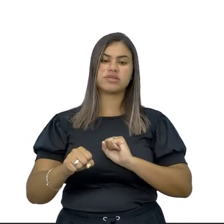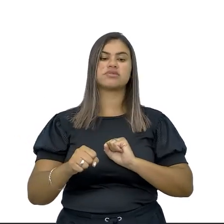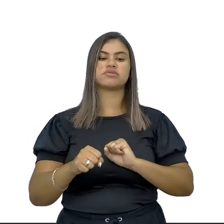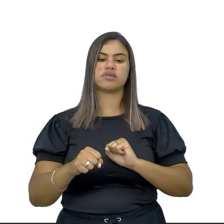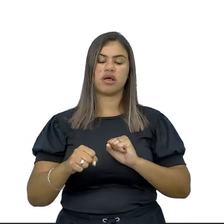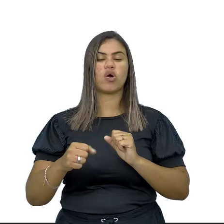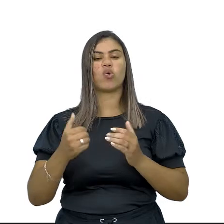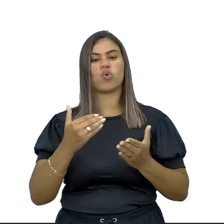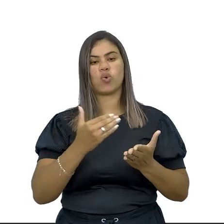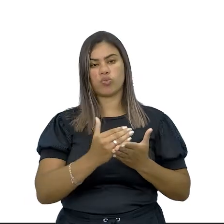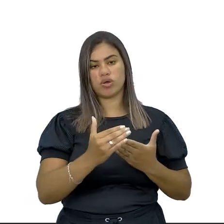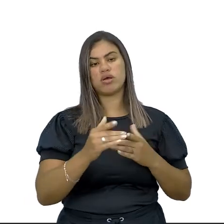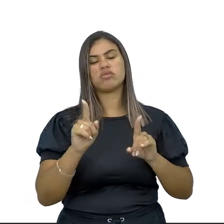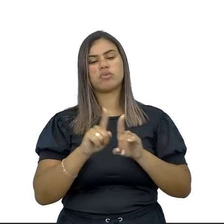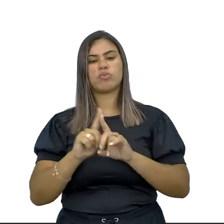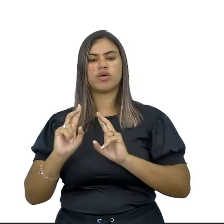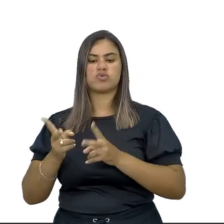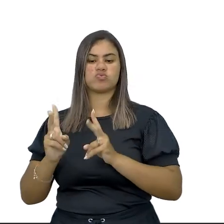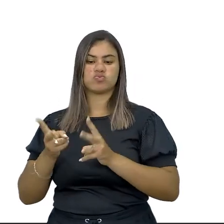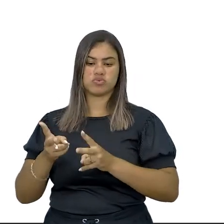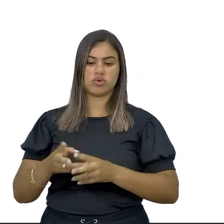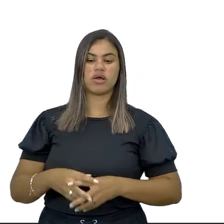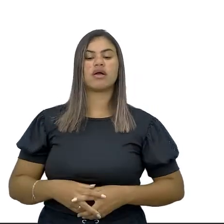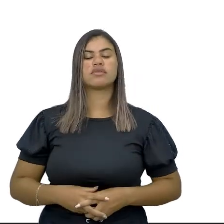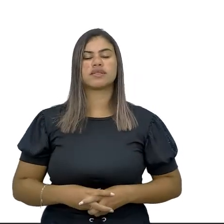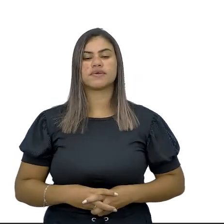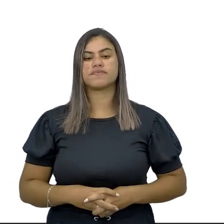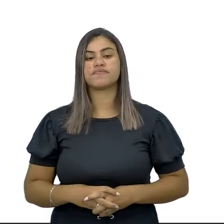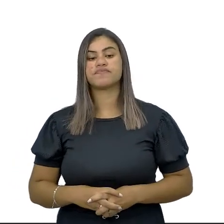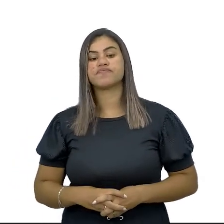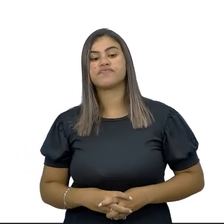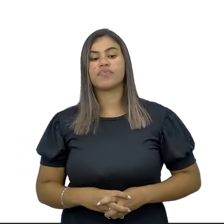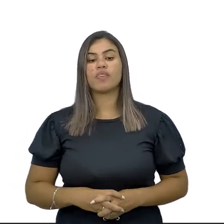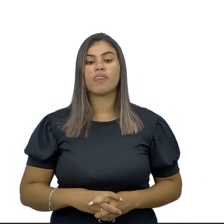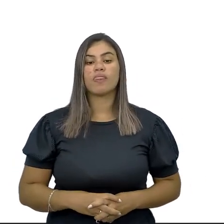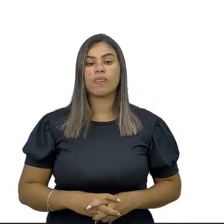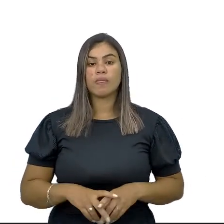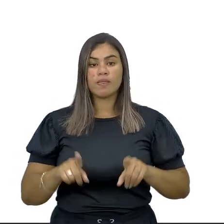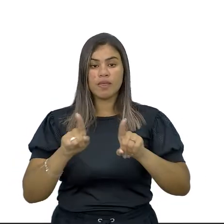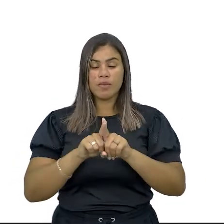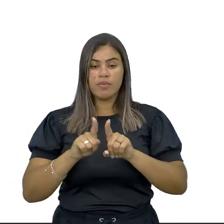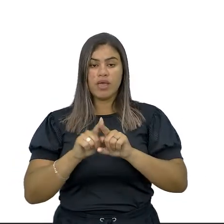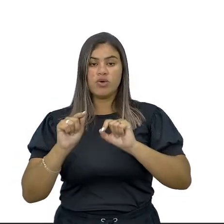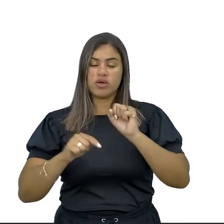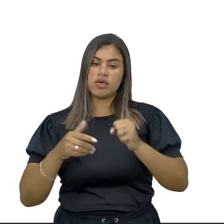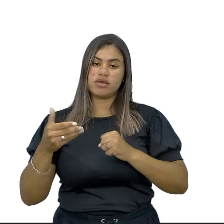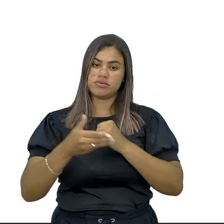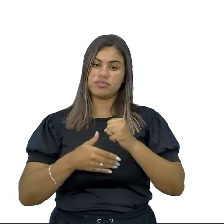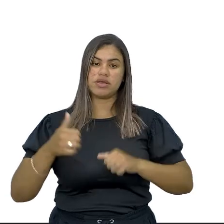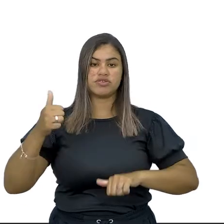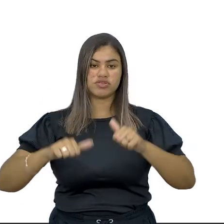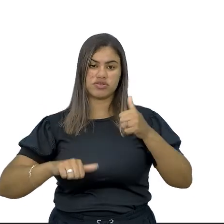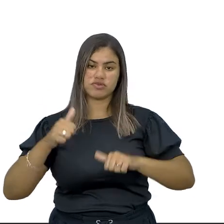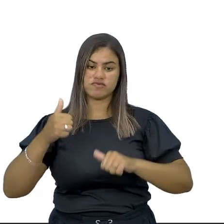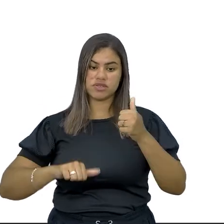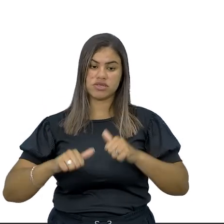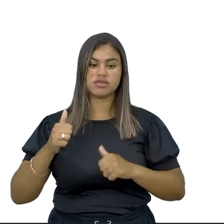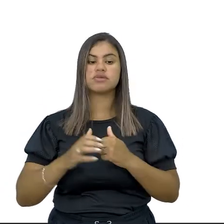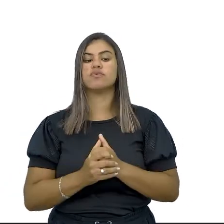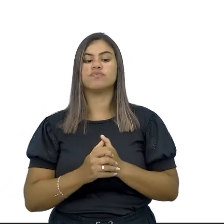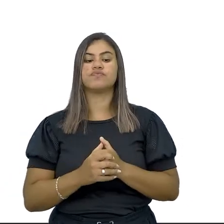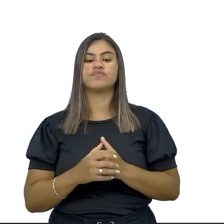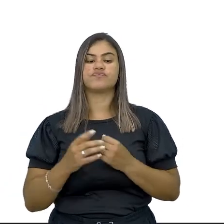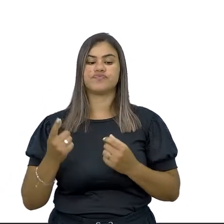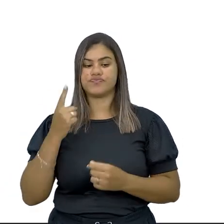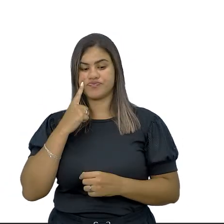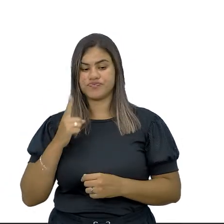inicial quanto continuada dos educadores, e também em relação às matrizes de avaliação. Então, nesse slide também, né, o